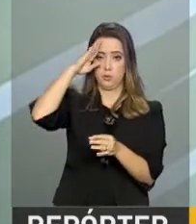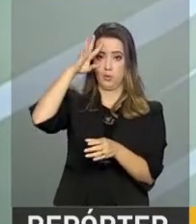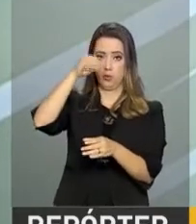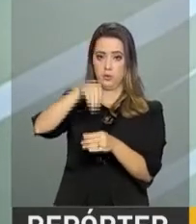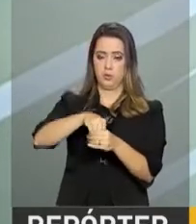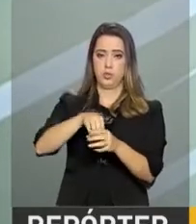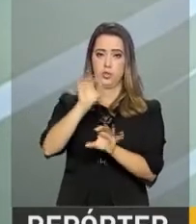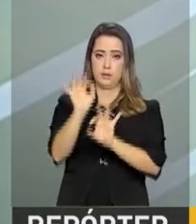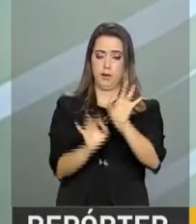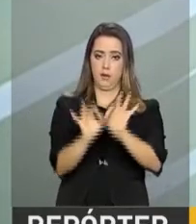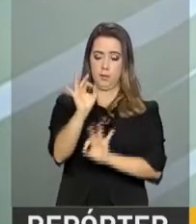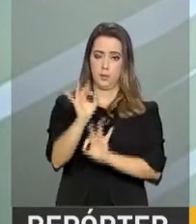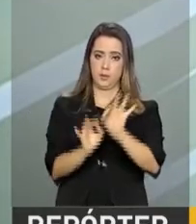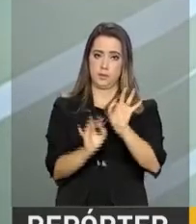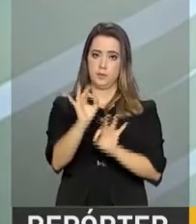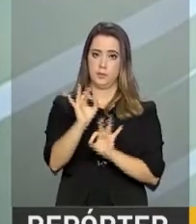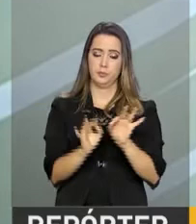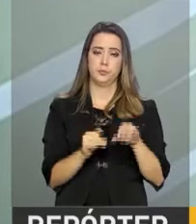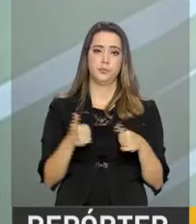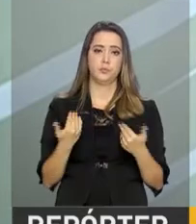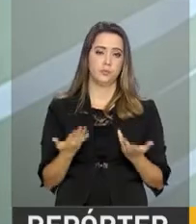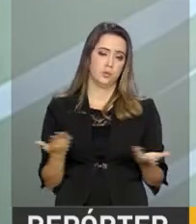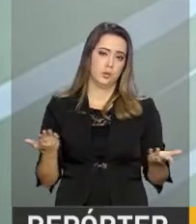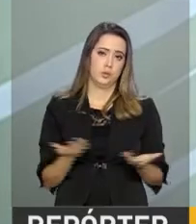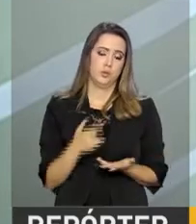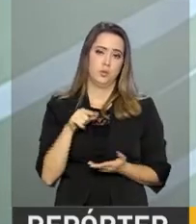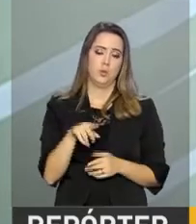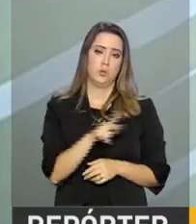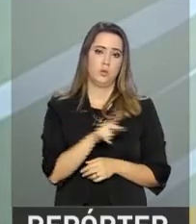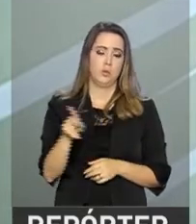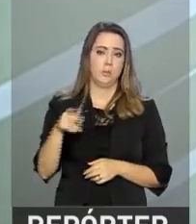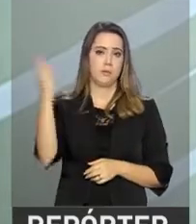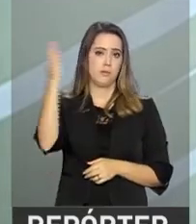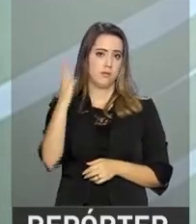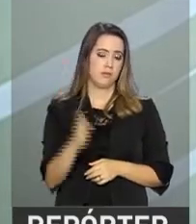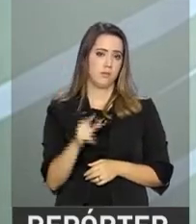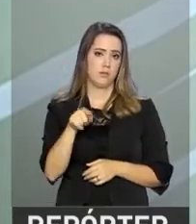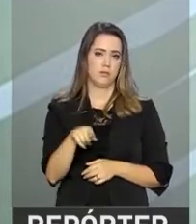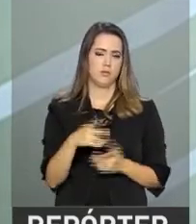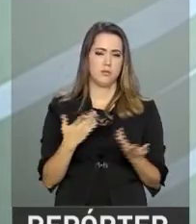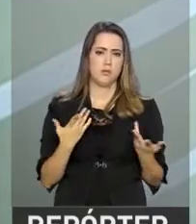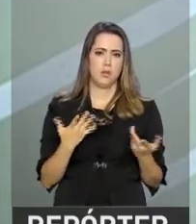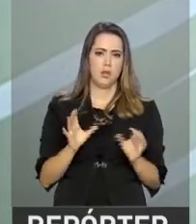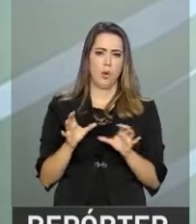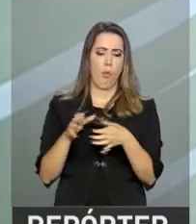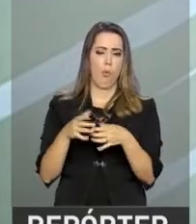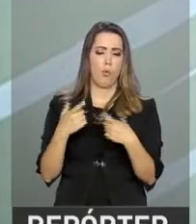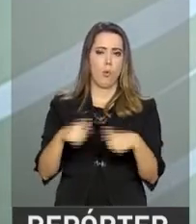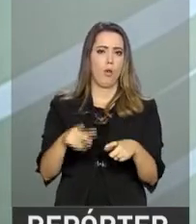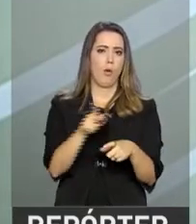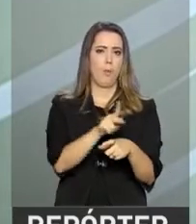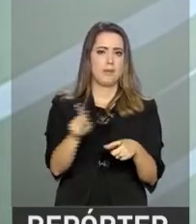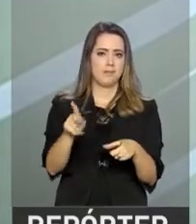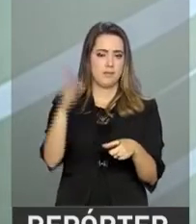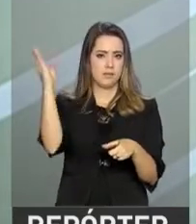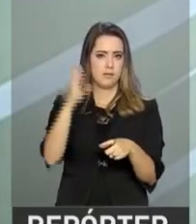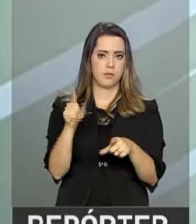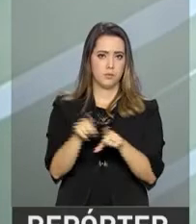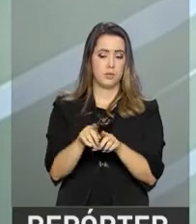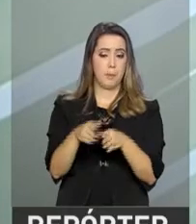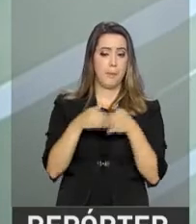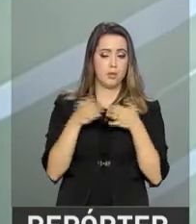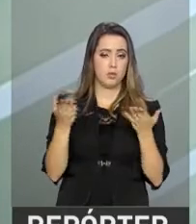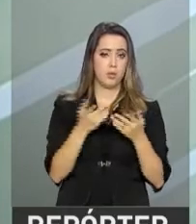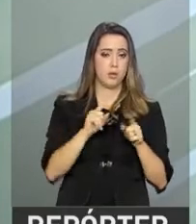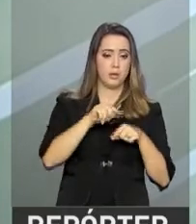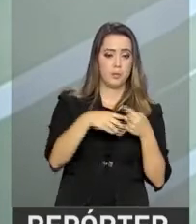em elaboração, né, por enquanto, na Presidência da República, que é o solicitante desse crédito, vai vir para o Ministério do